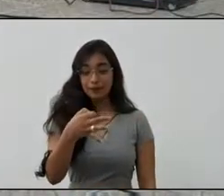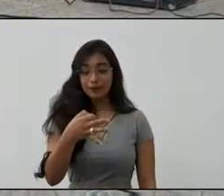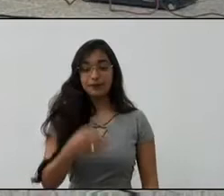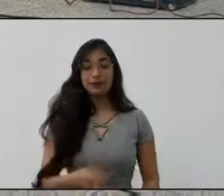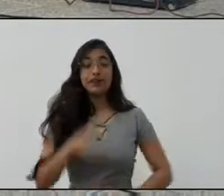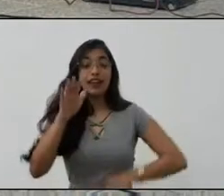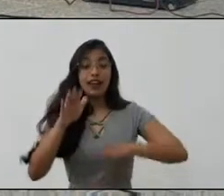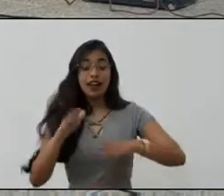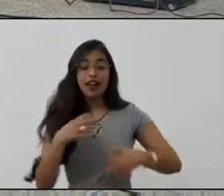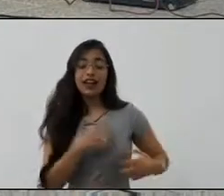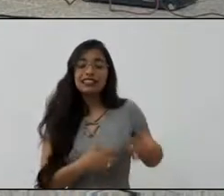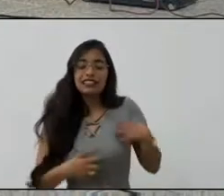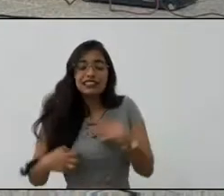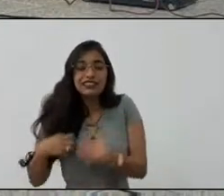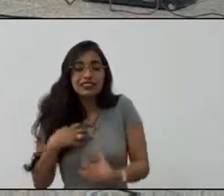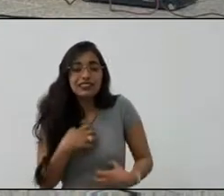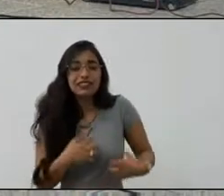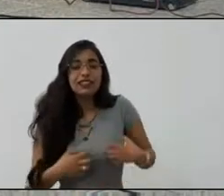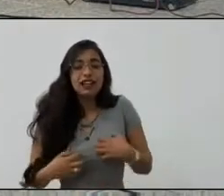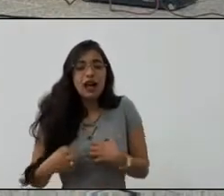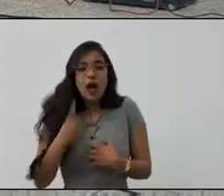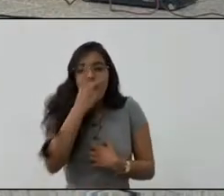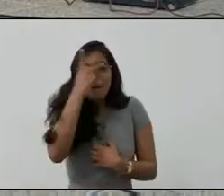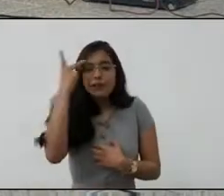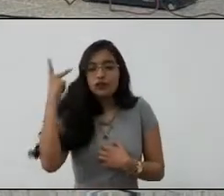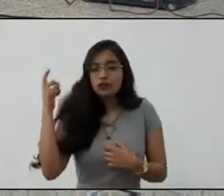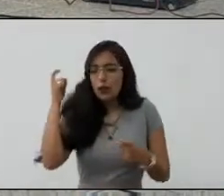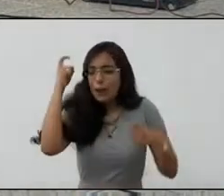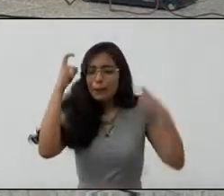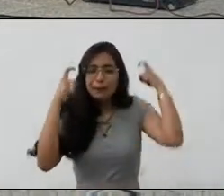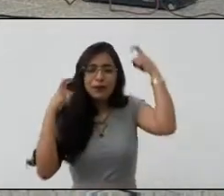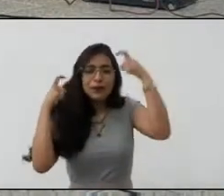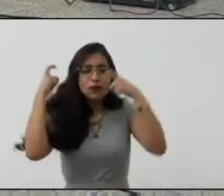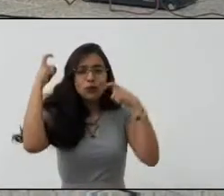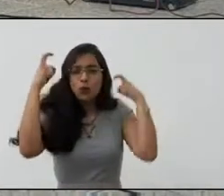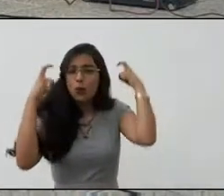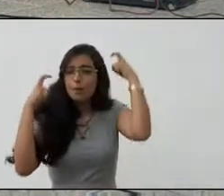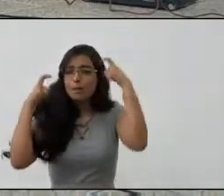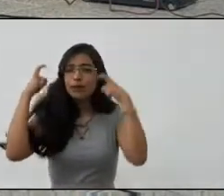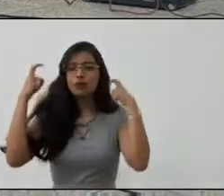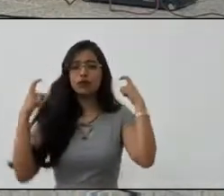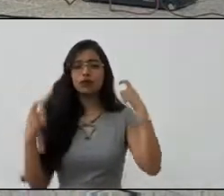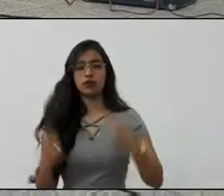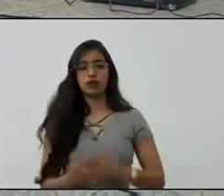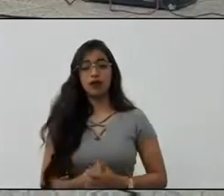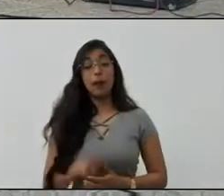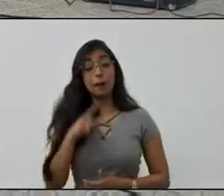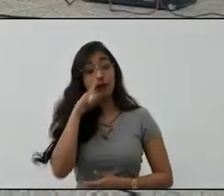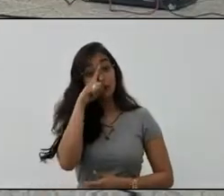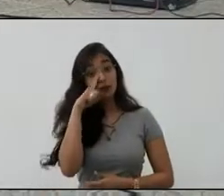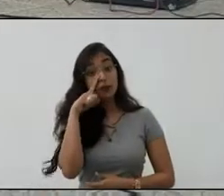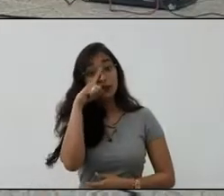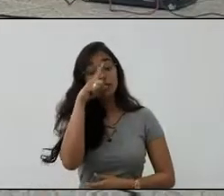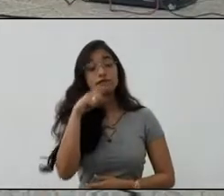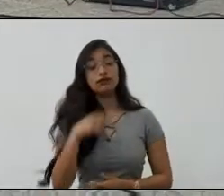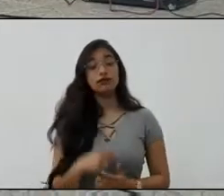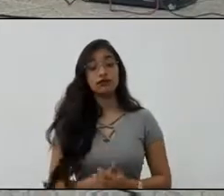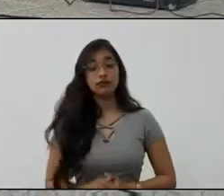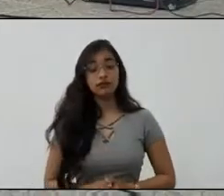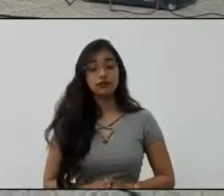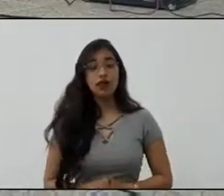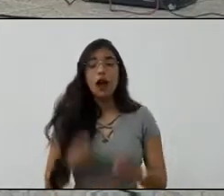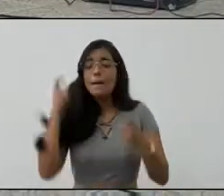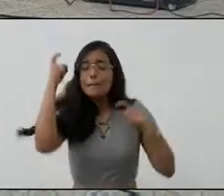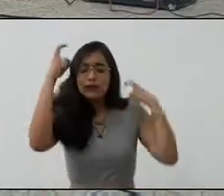A ansiedade também pode levar a pessoa à preocupação, que é um estágio um pouco mais avançado do que a ansiedade.